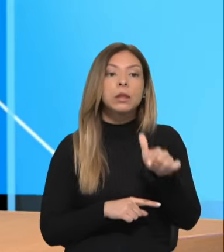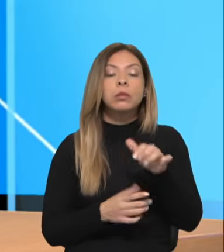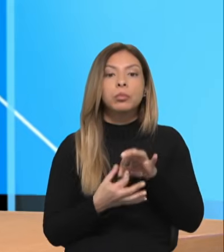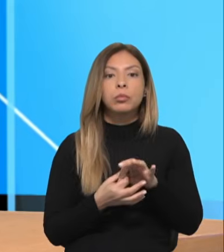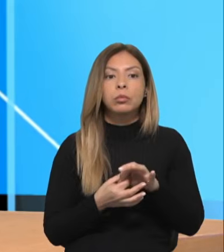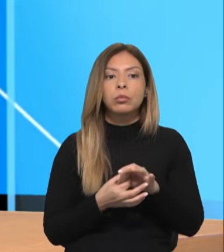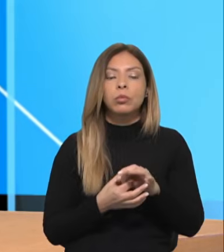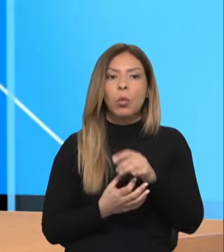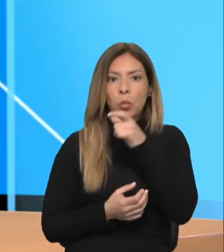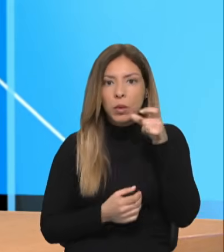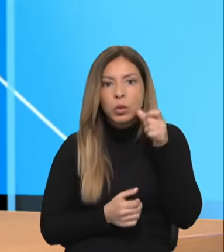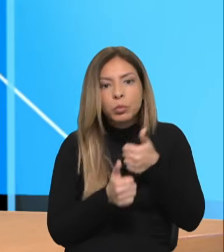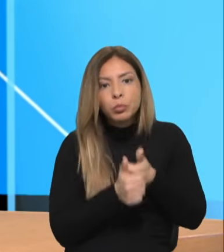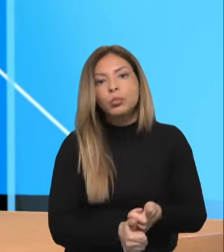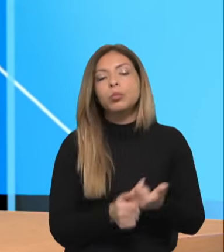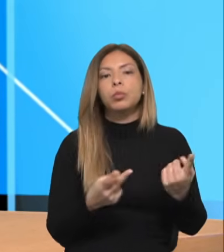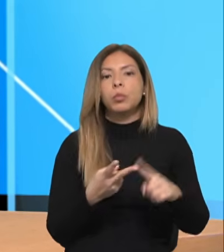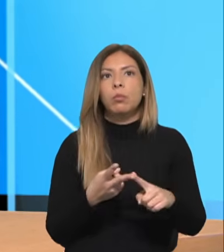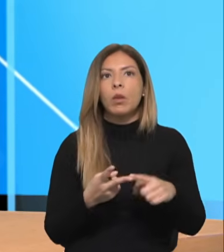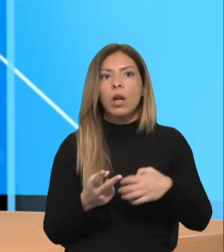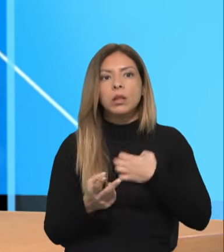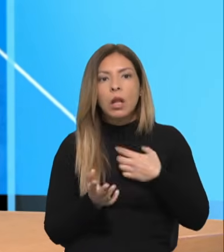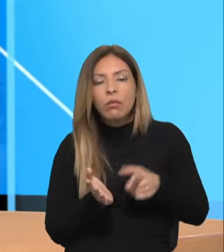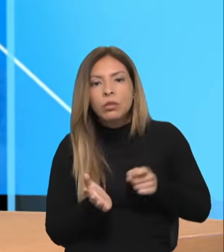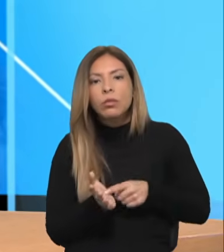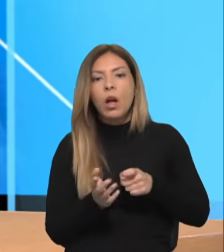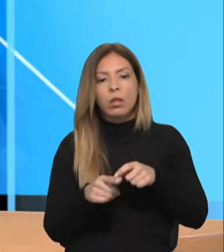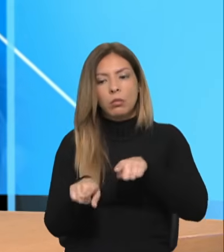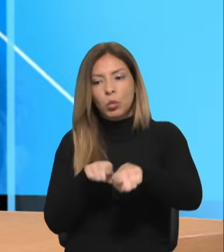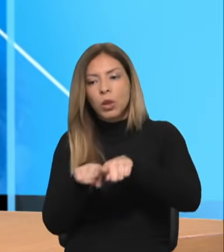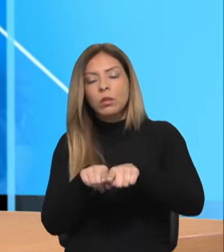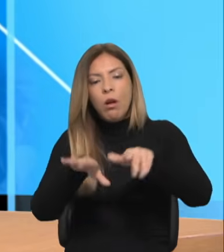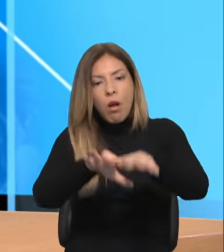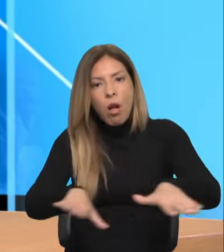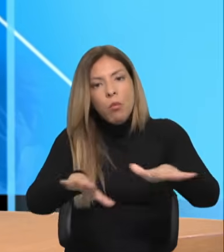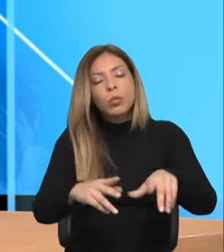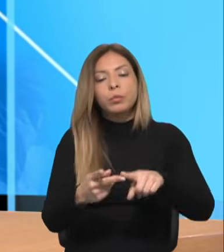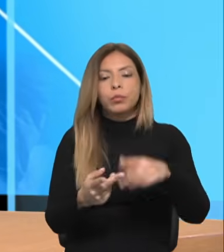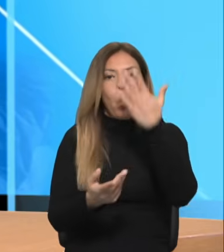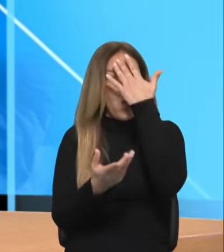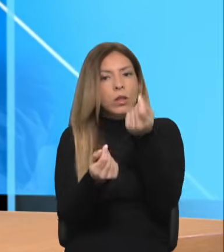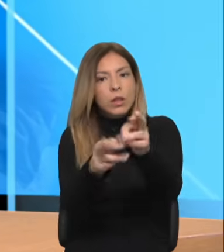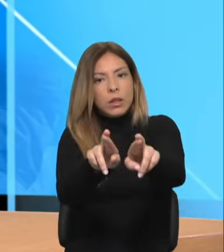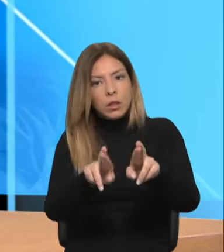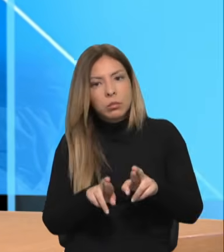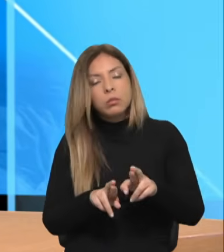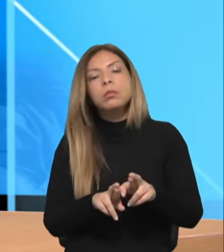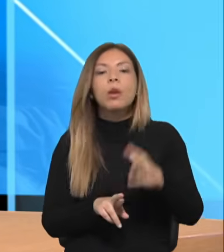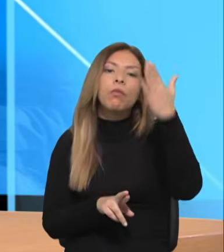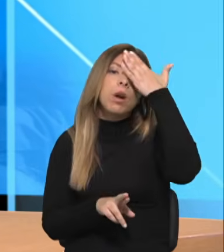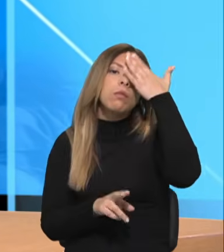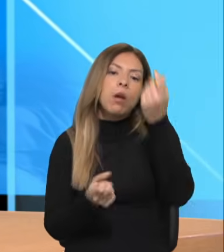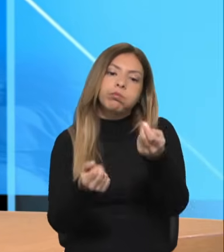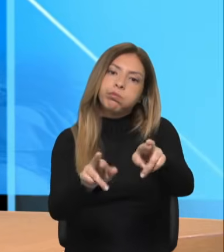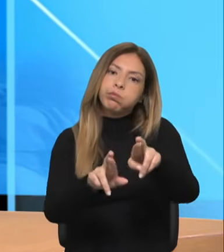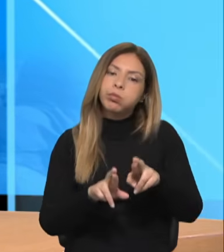no compromisso, na necessidade de estabilidade política, de que o orçamento do Estado, a proposta de orçamento do Estado, se